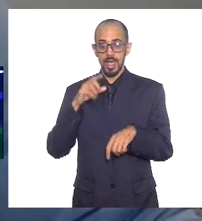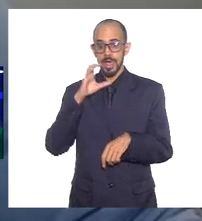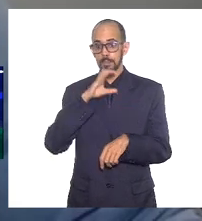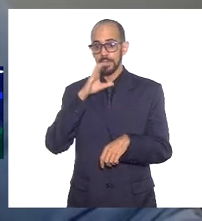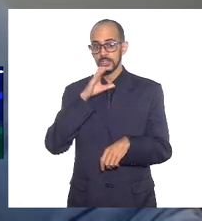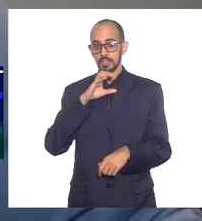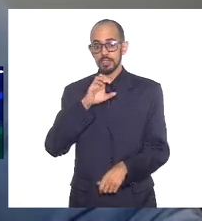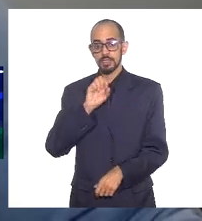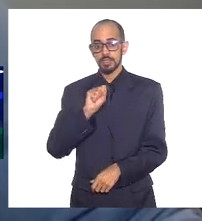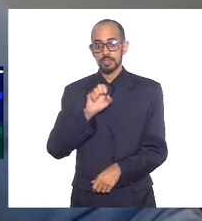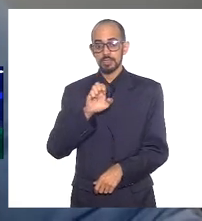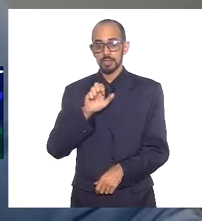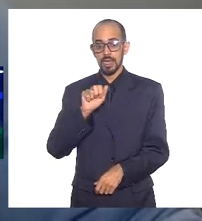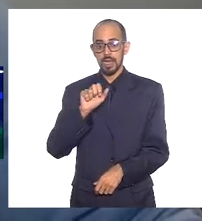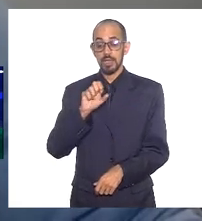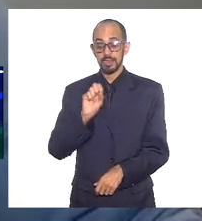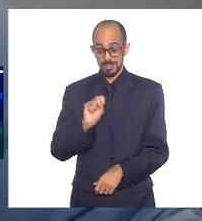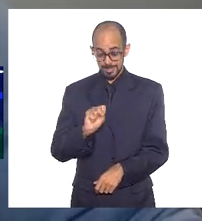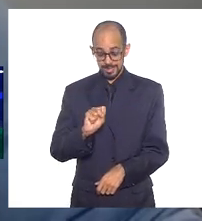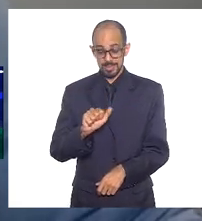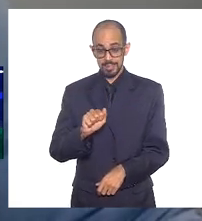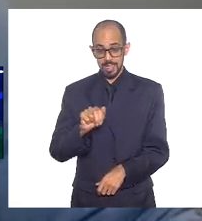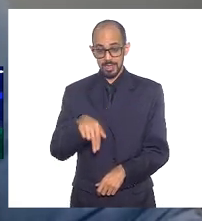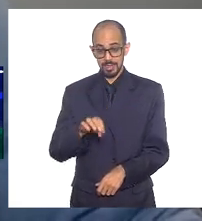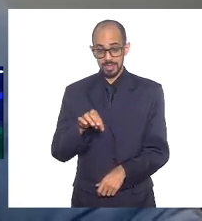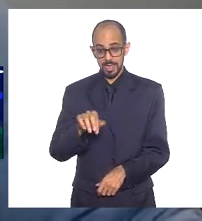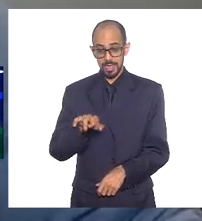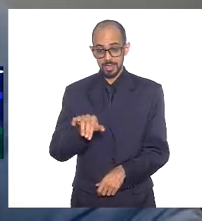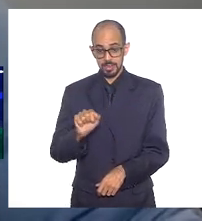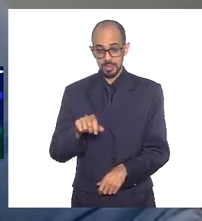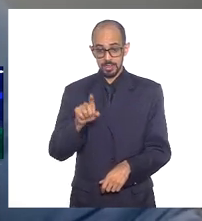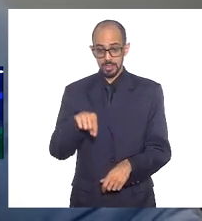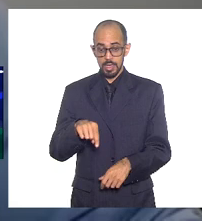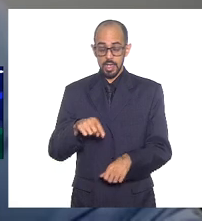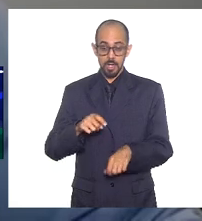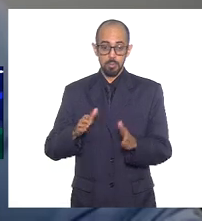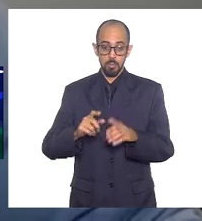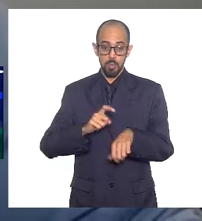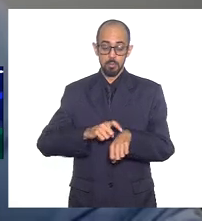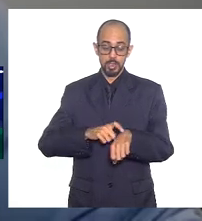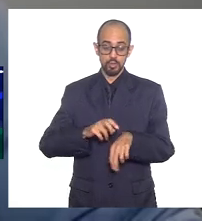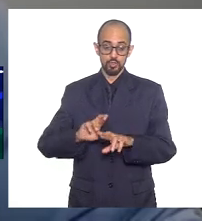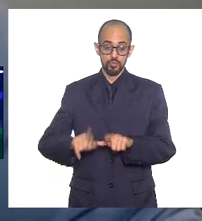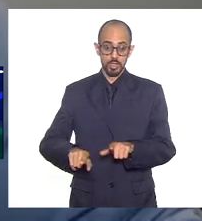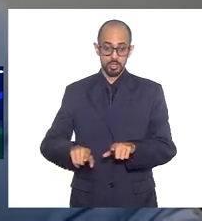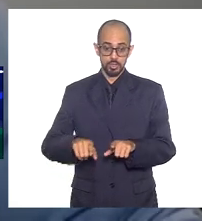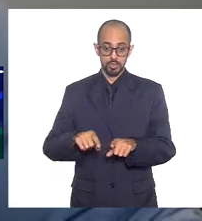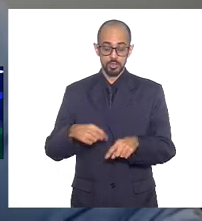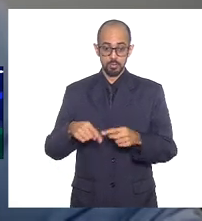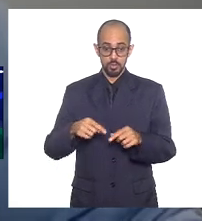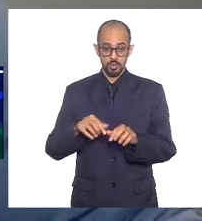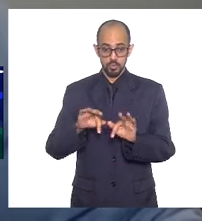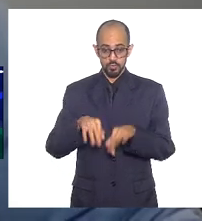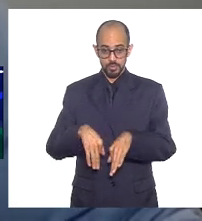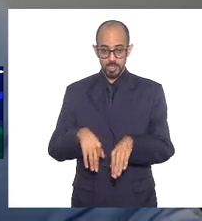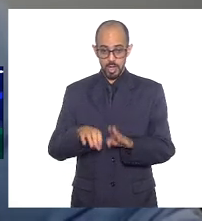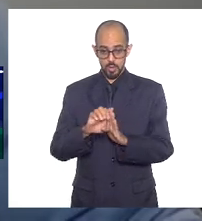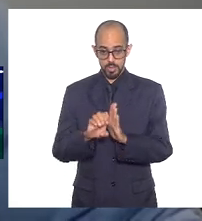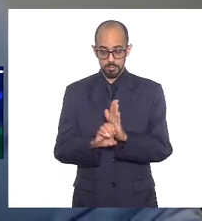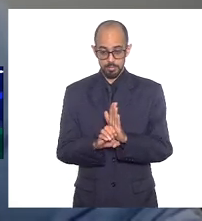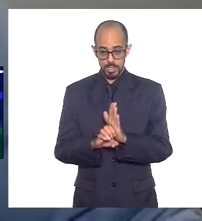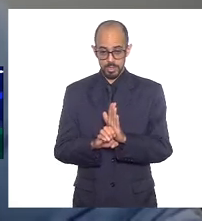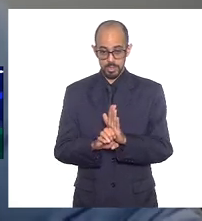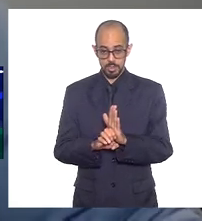sanitária e são estágios diferentes e além disso no final da emenda para ficar bem